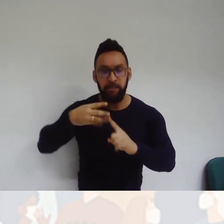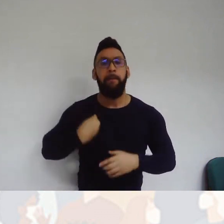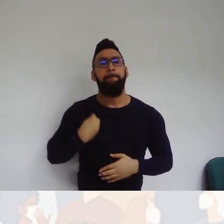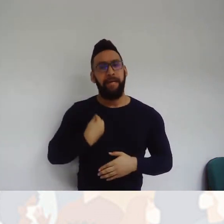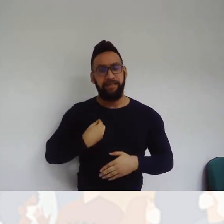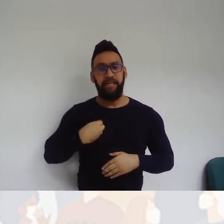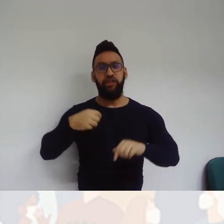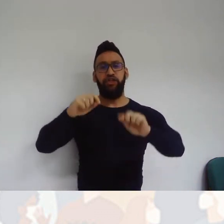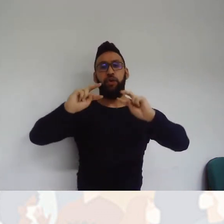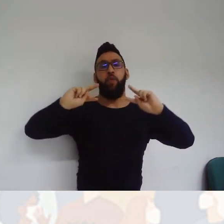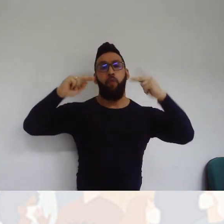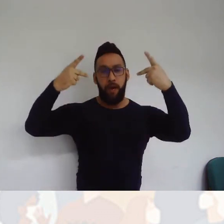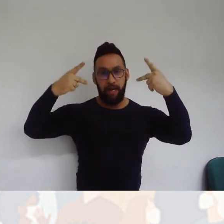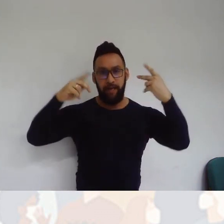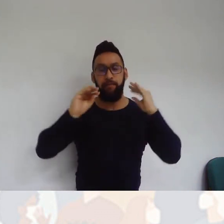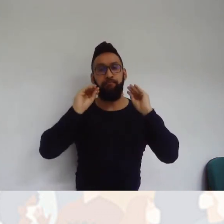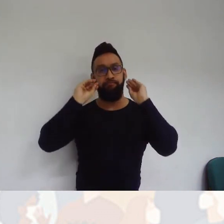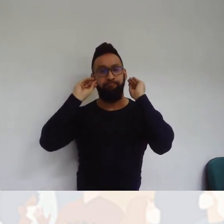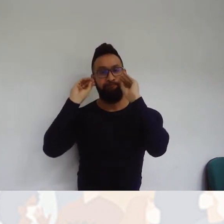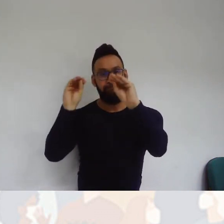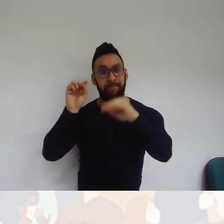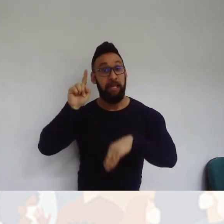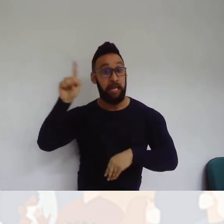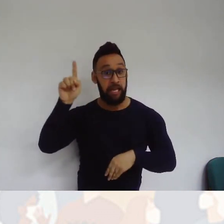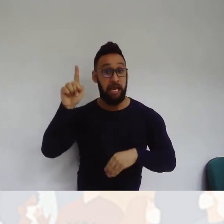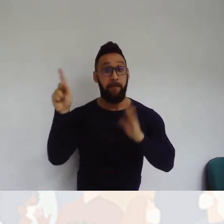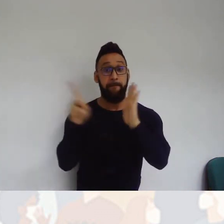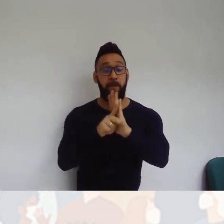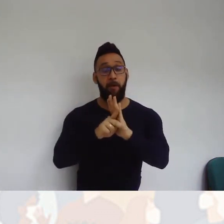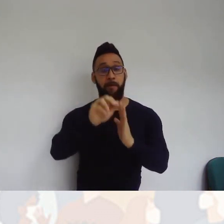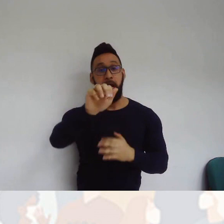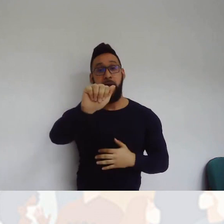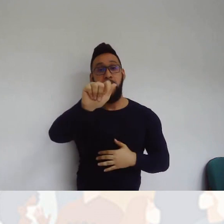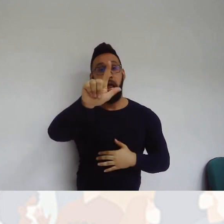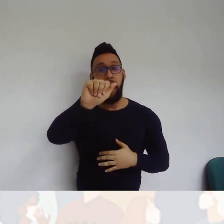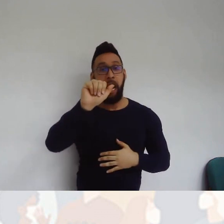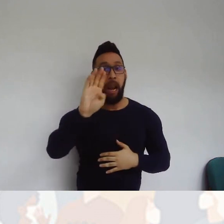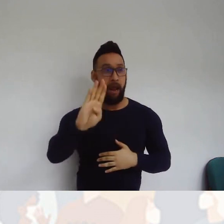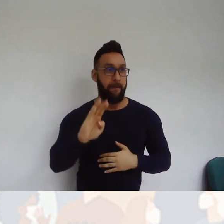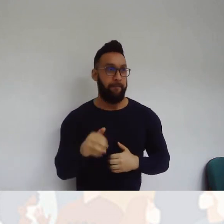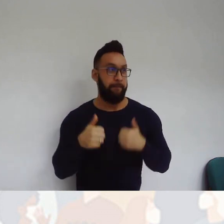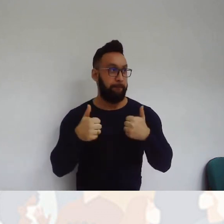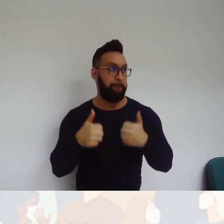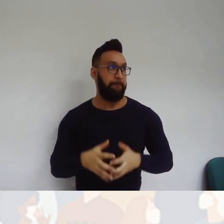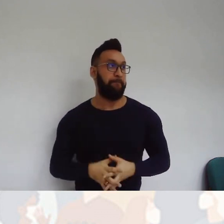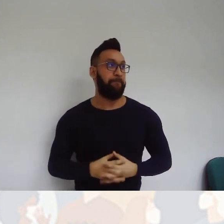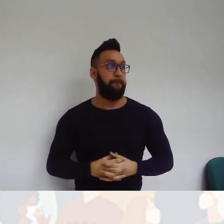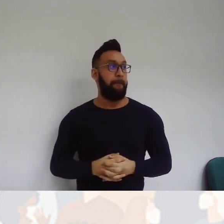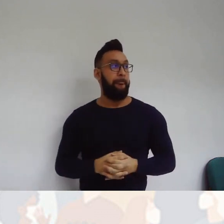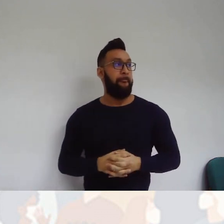estarão disponíveis. Tá bom, gente? E eu também, assim, sim.